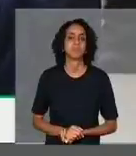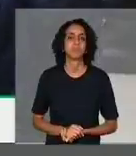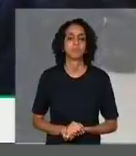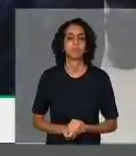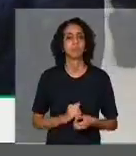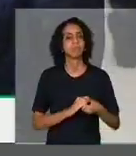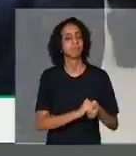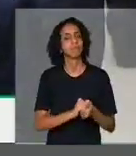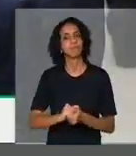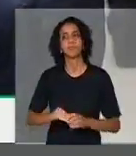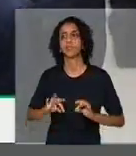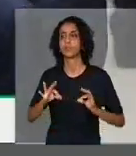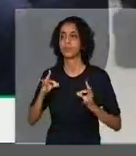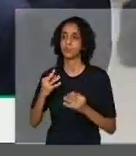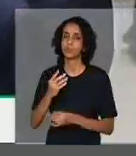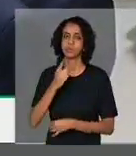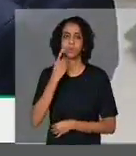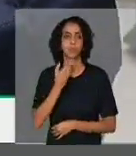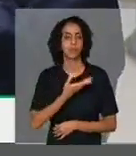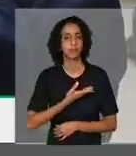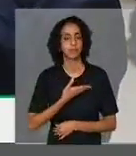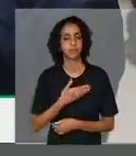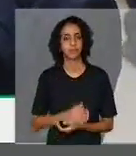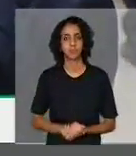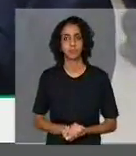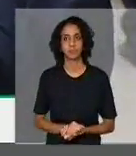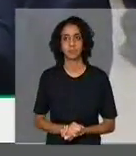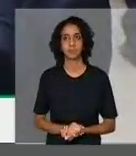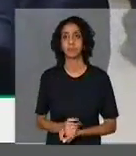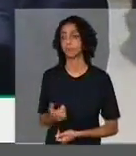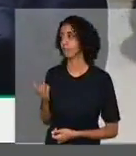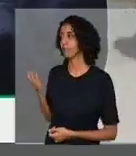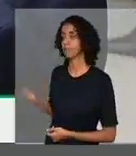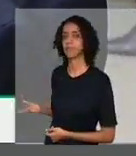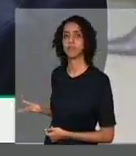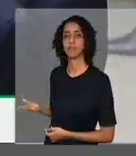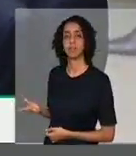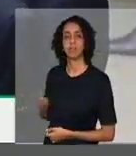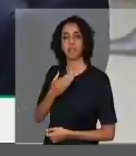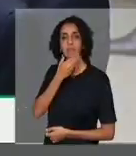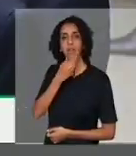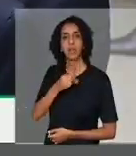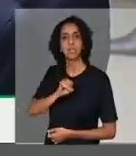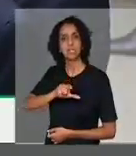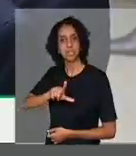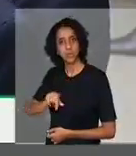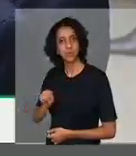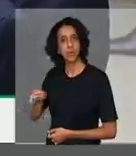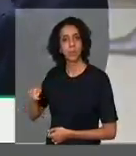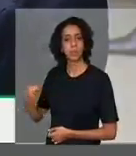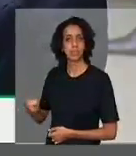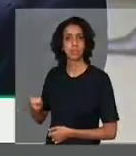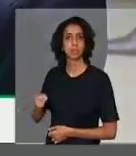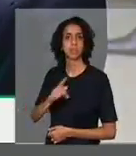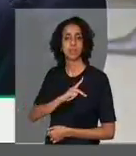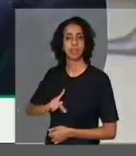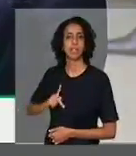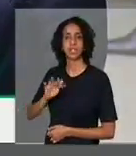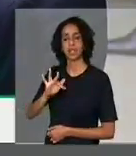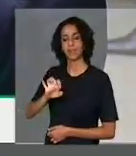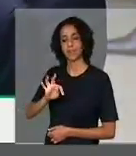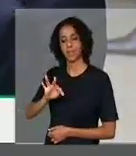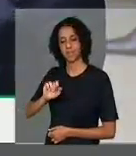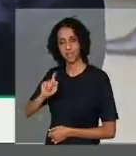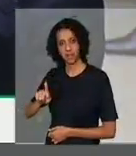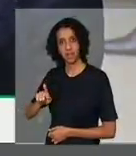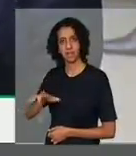complementar todos os colegas deputados estão aqui comigo também carlos joel da silva presidente da fetagro grande do sul na nossa agricultura